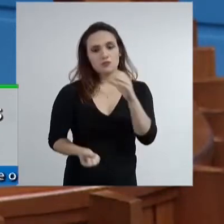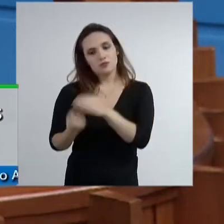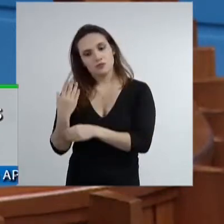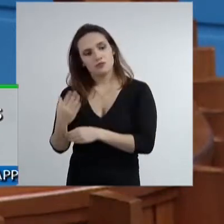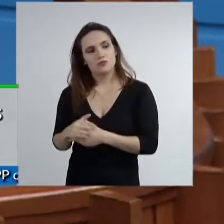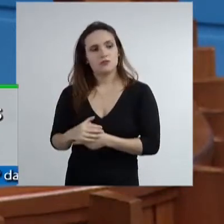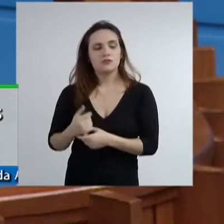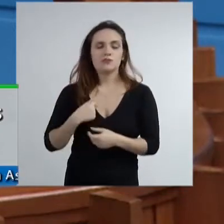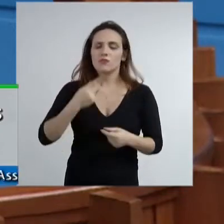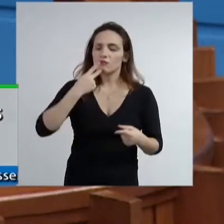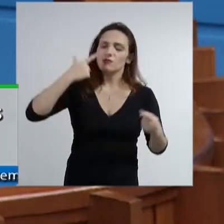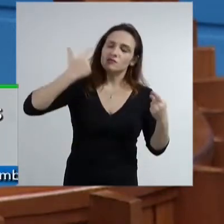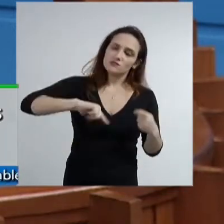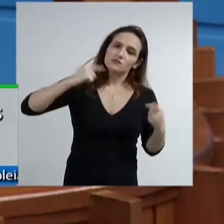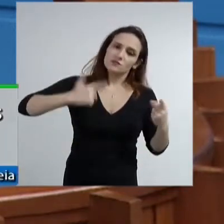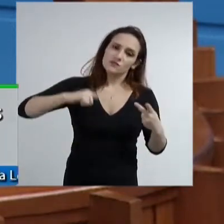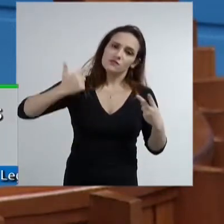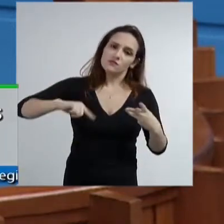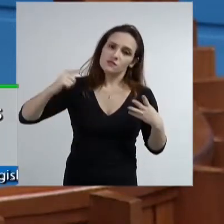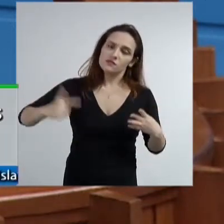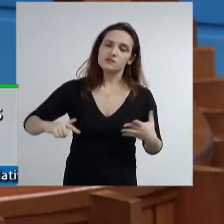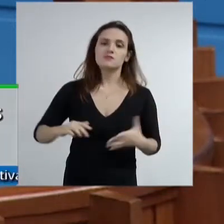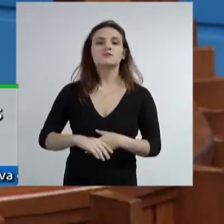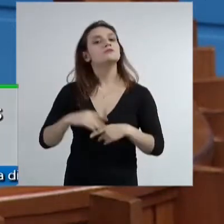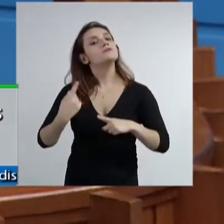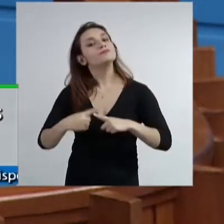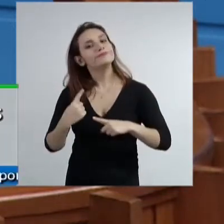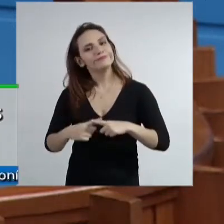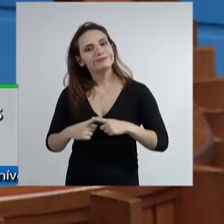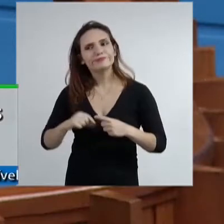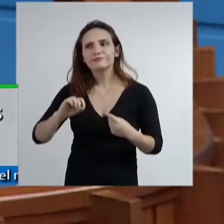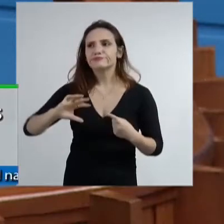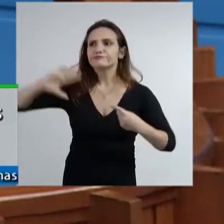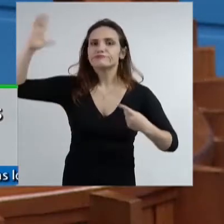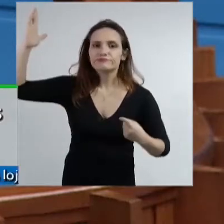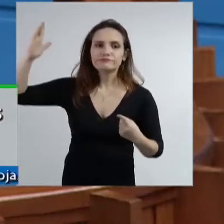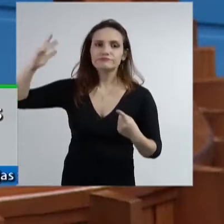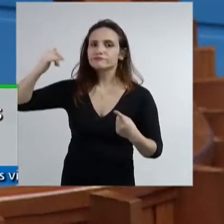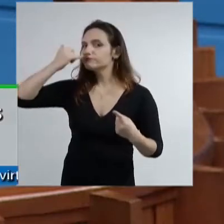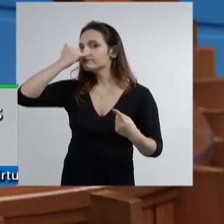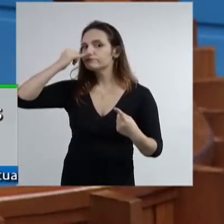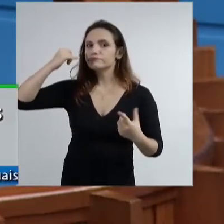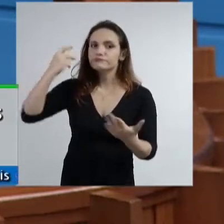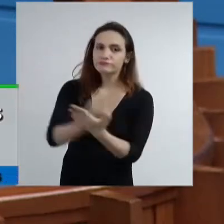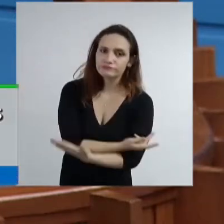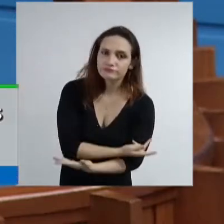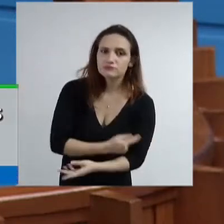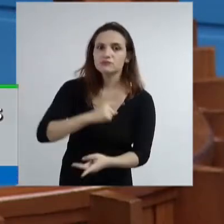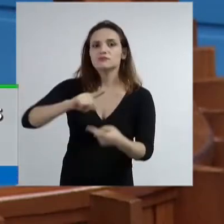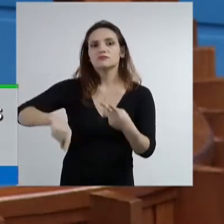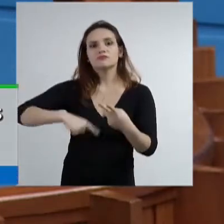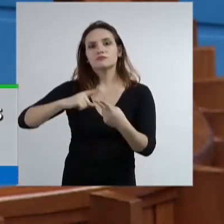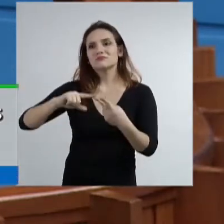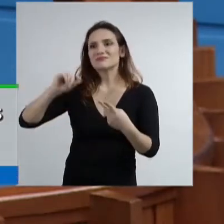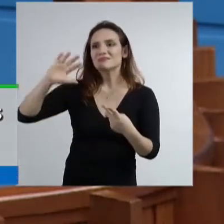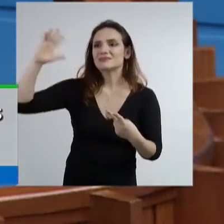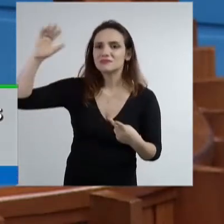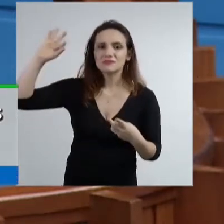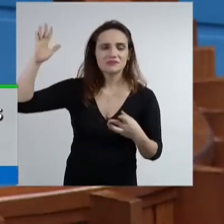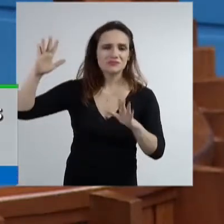repetindo tanto esse assunto, porque as tragédias vão se sucedendo e não